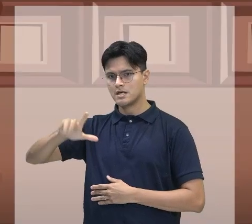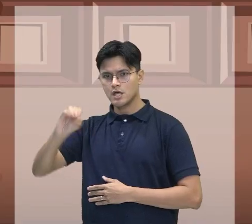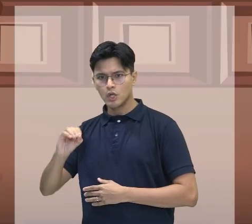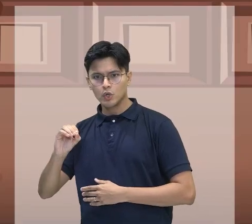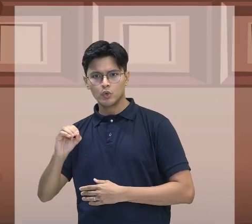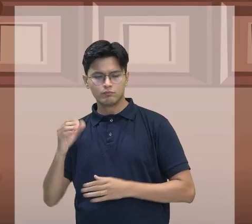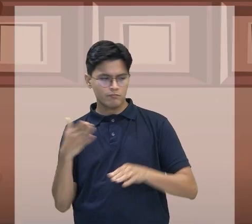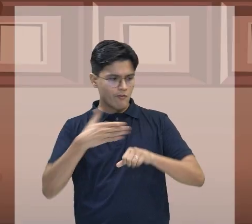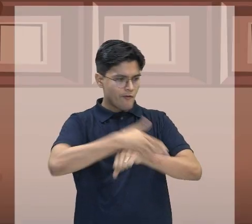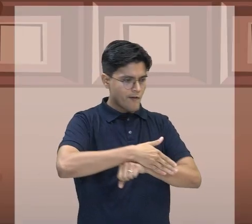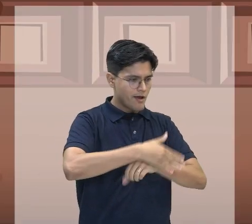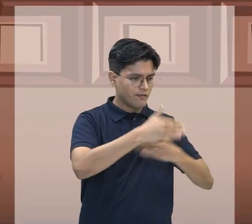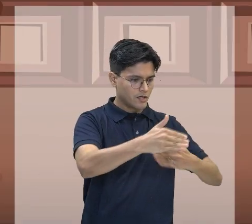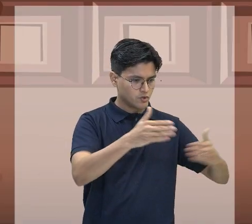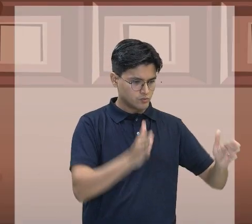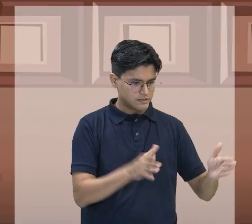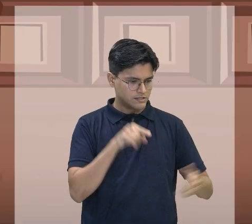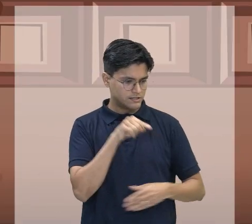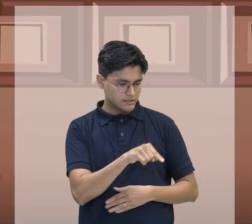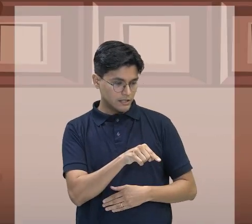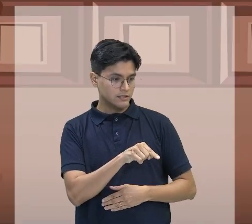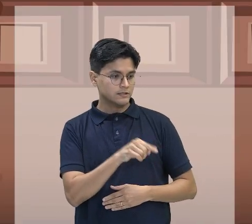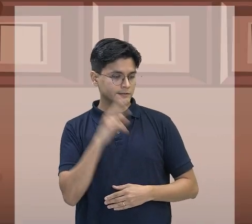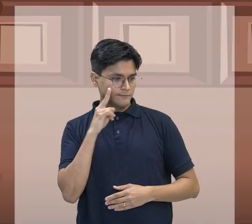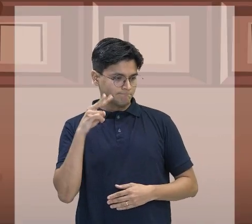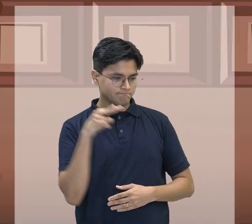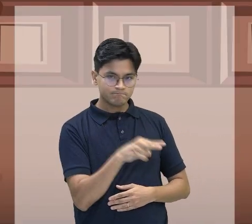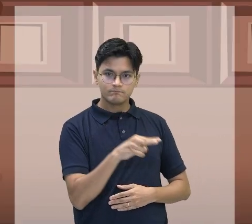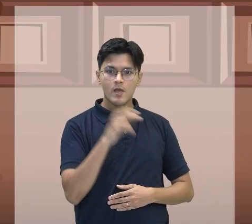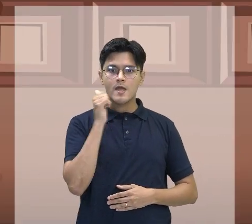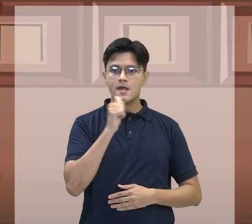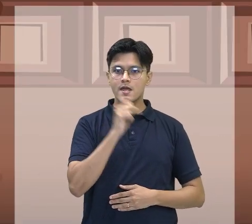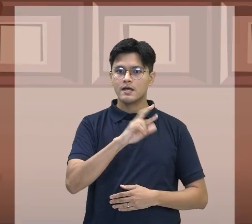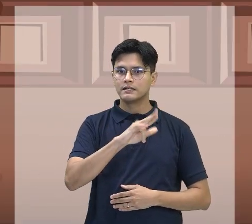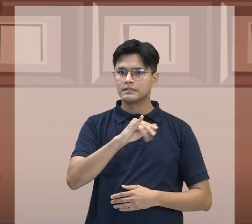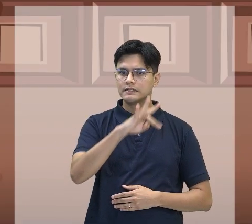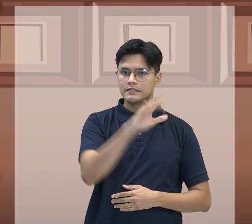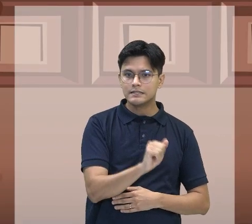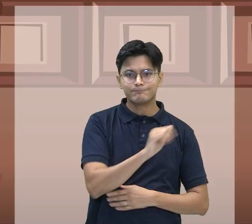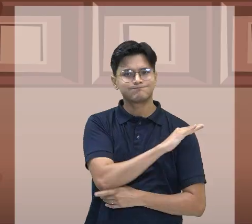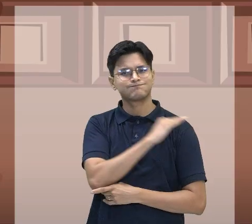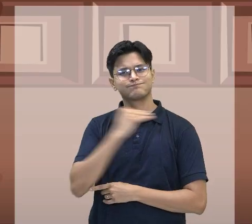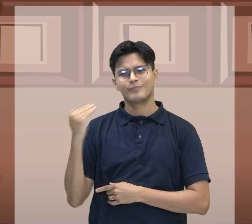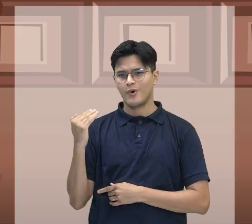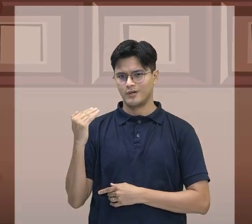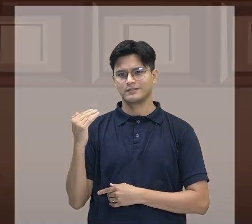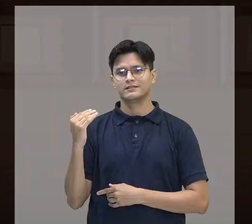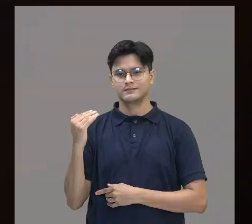aterrorizante. Rita está morta, ensanguentada sobre um canapé.